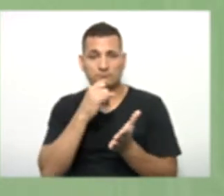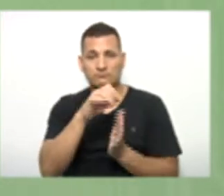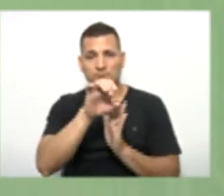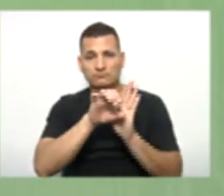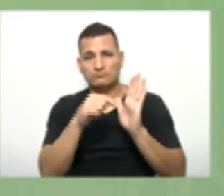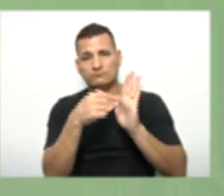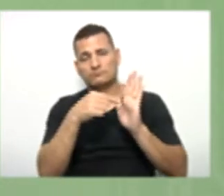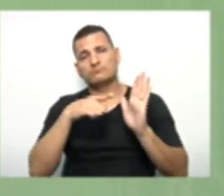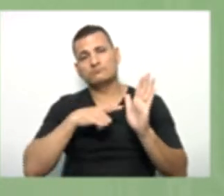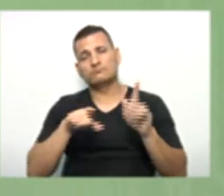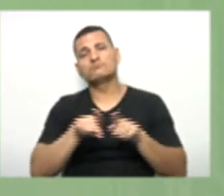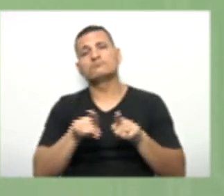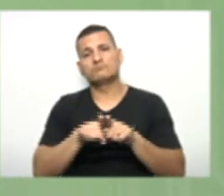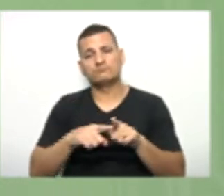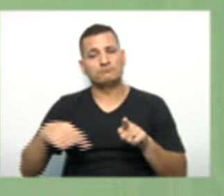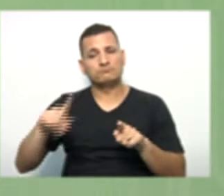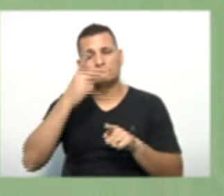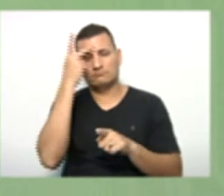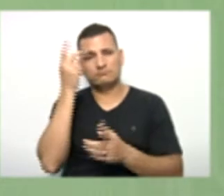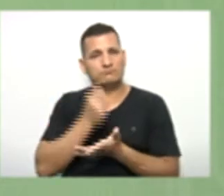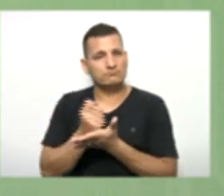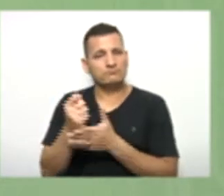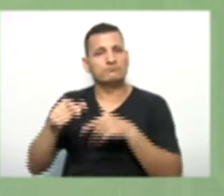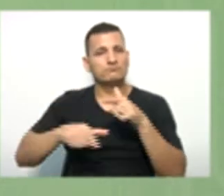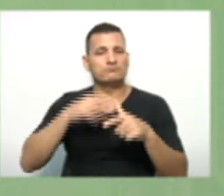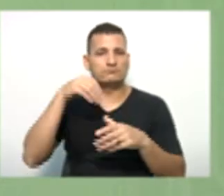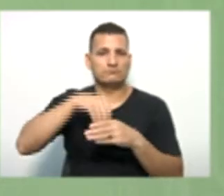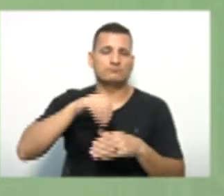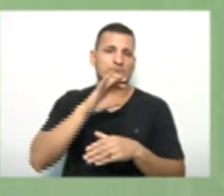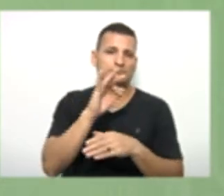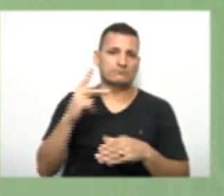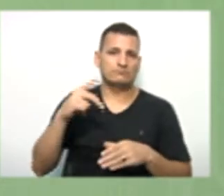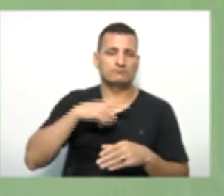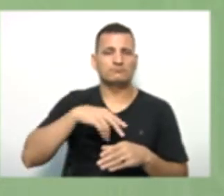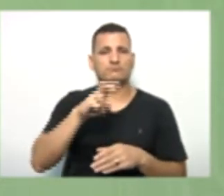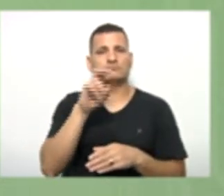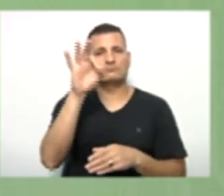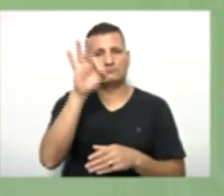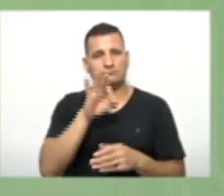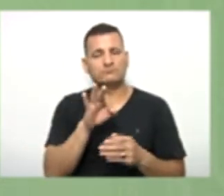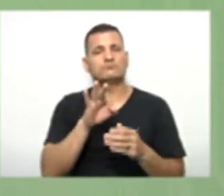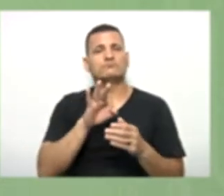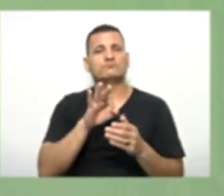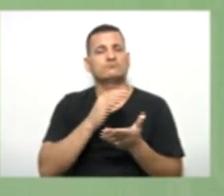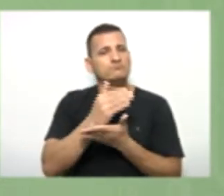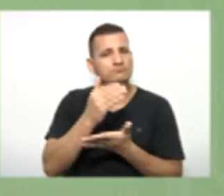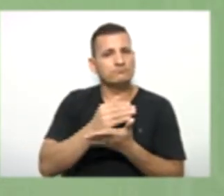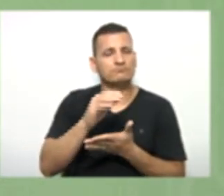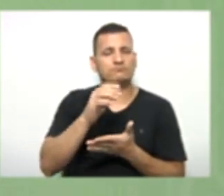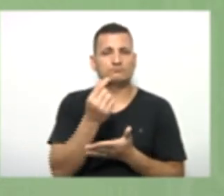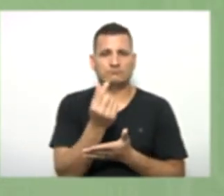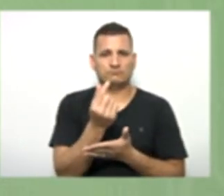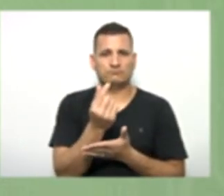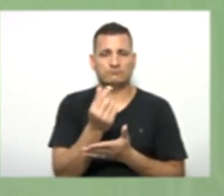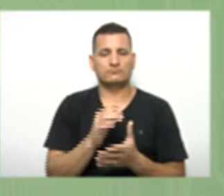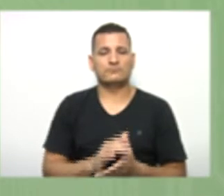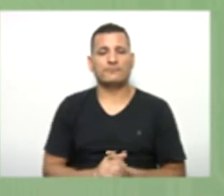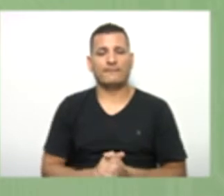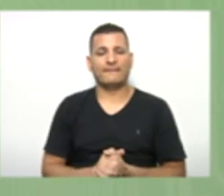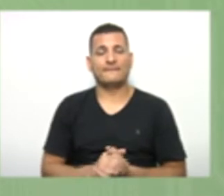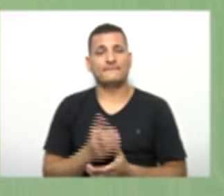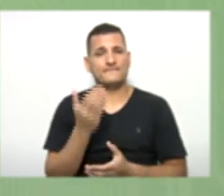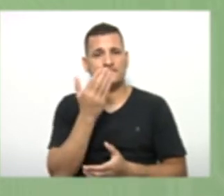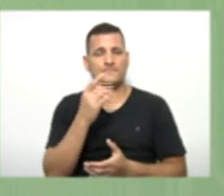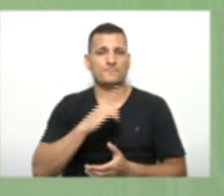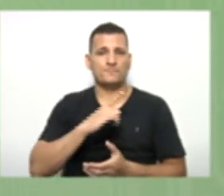aos empregados da cooperativa, constituído de pelo menos 5% das sobras líquidas do exercício. Então, aqui nós temos um